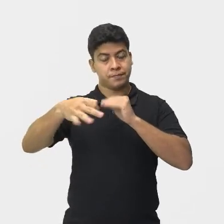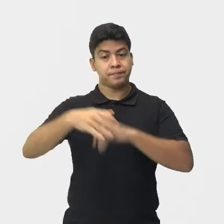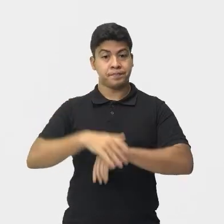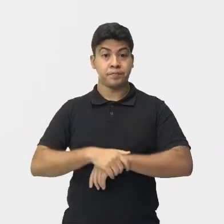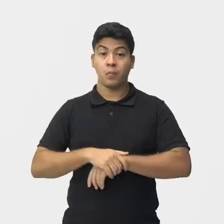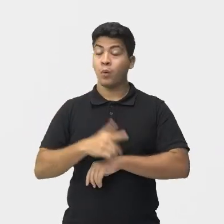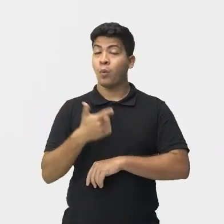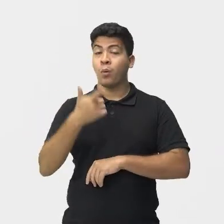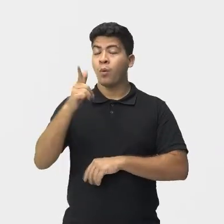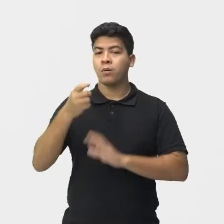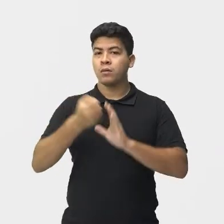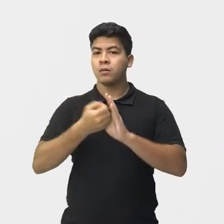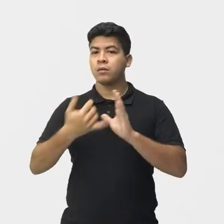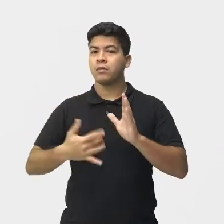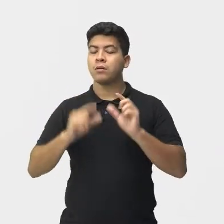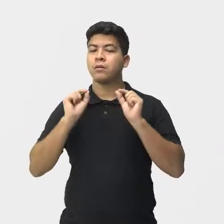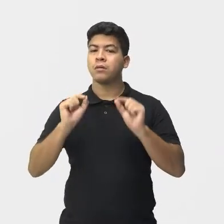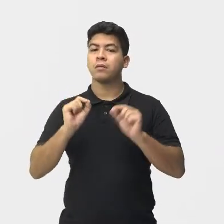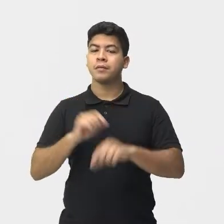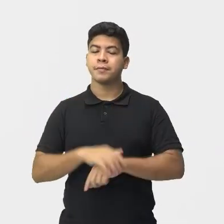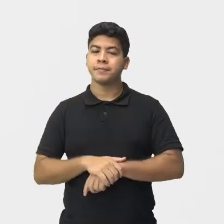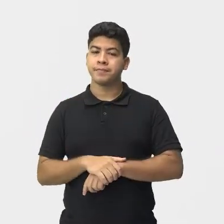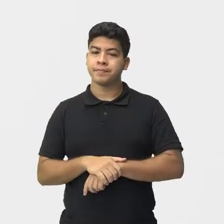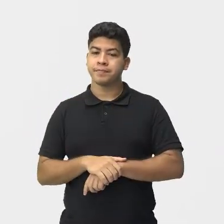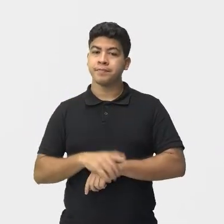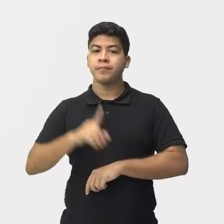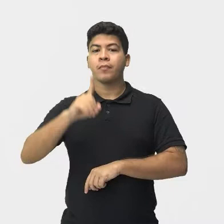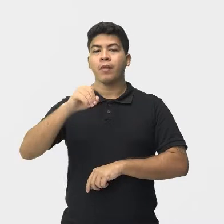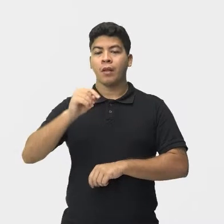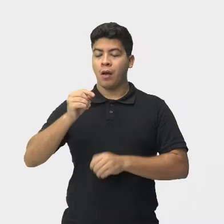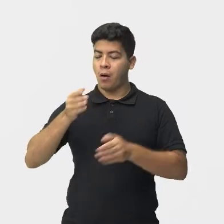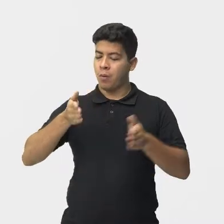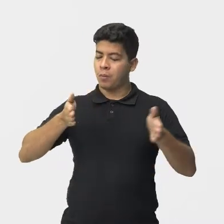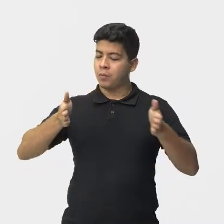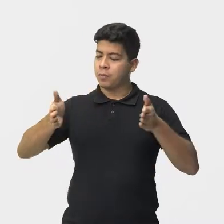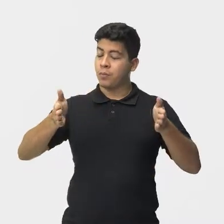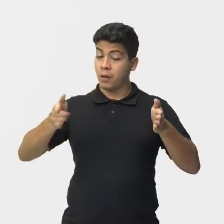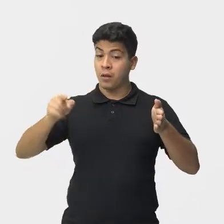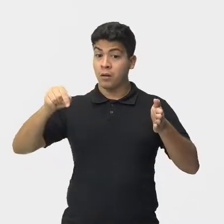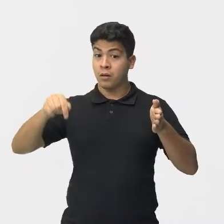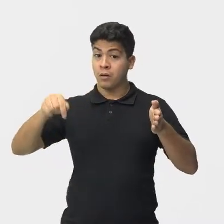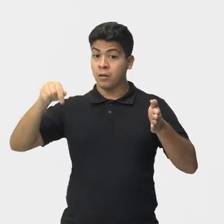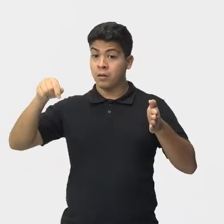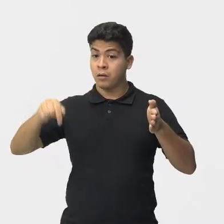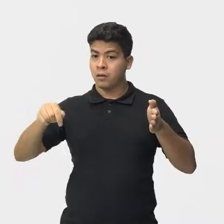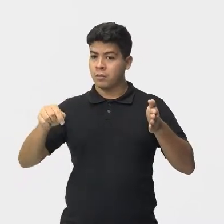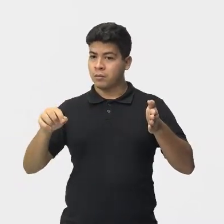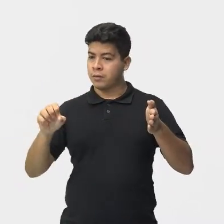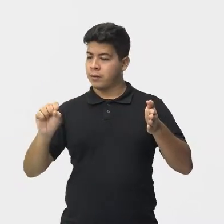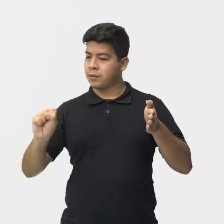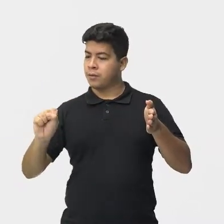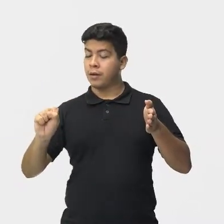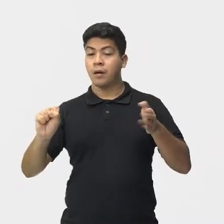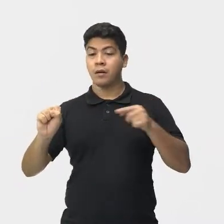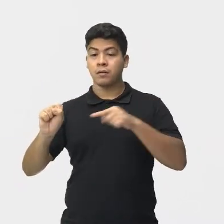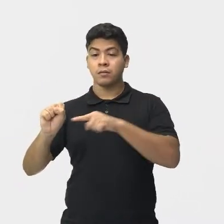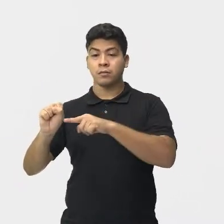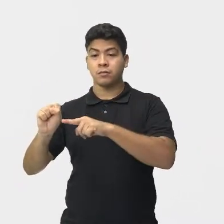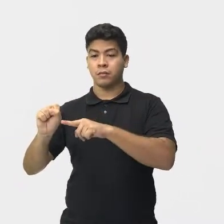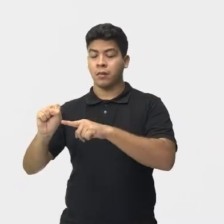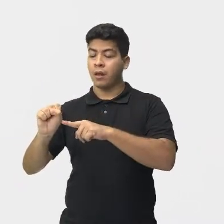outra característica importante desse movimento, relacionado também aí com o movimento uniformemente variado, é